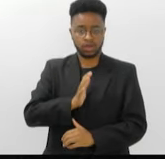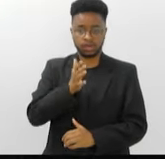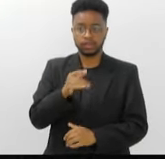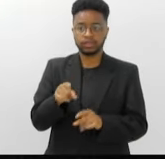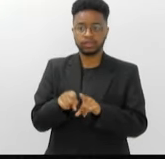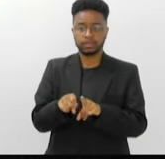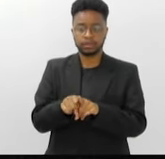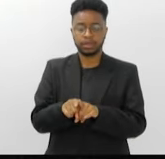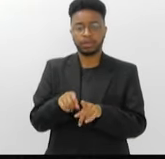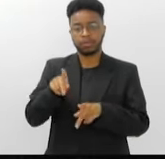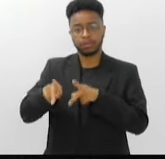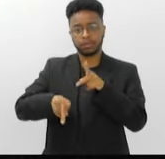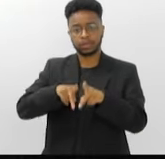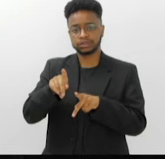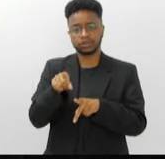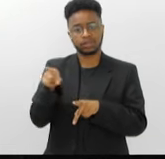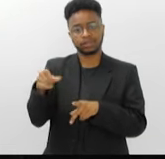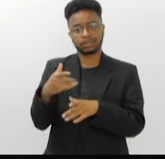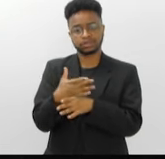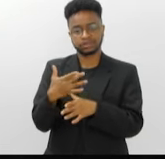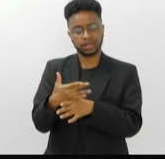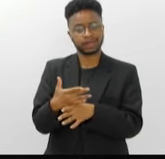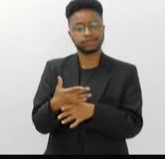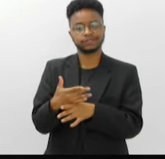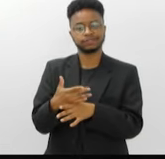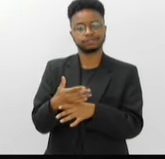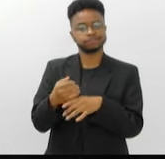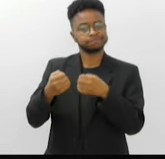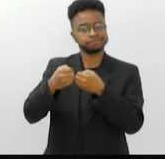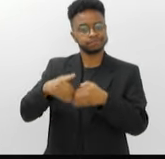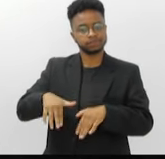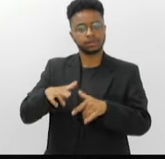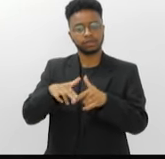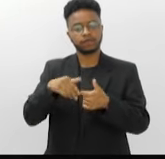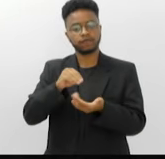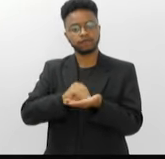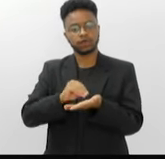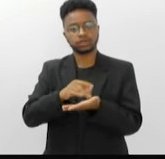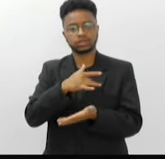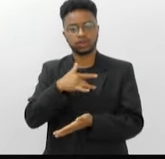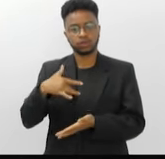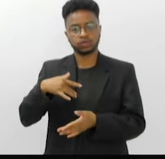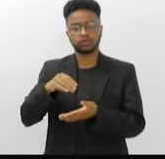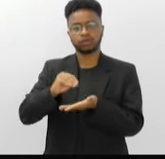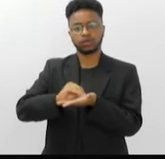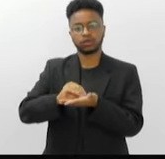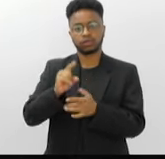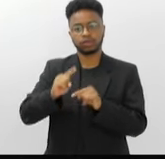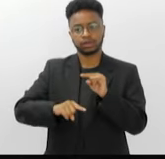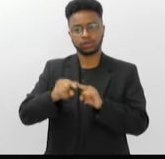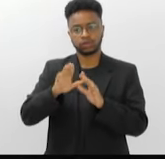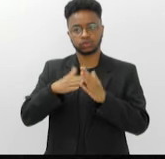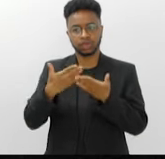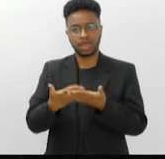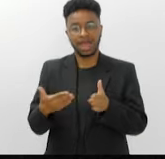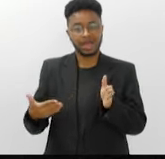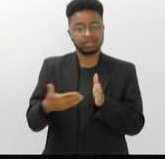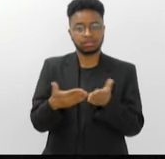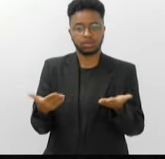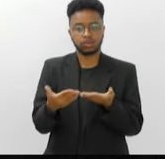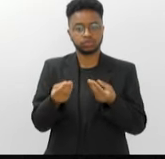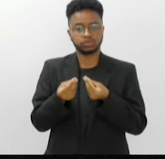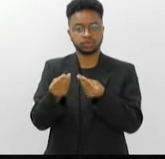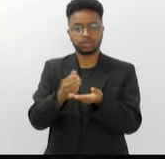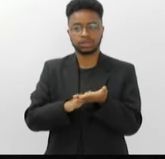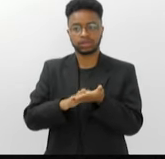muito caro por isso. Faltando saúde, faltando material escolar, até hoje não entregaram os uniformes.